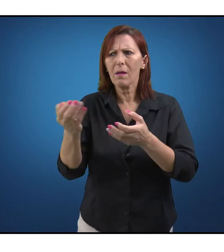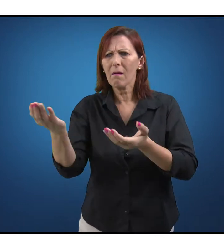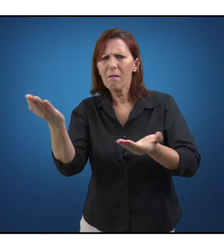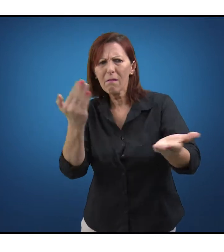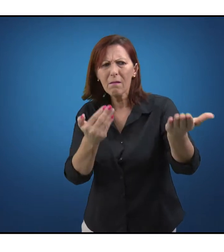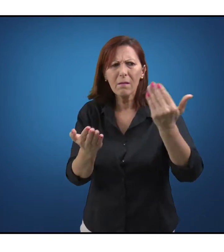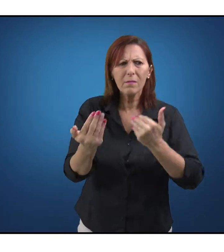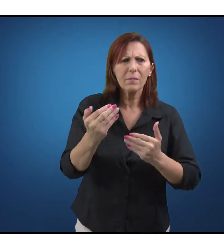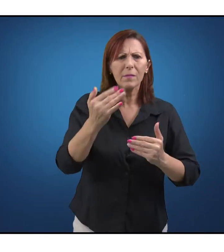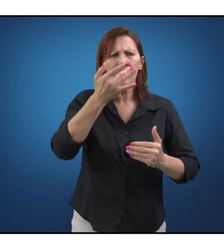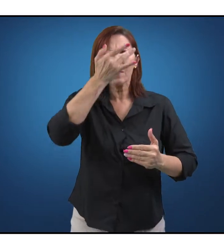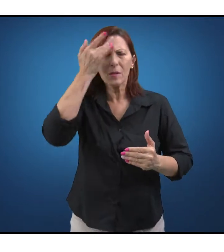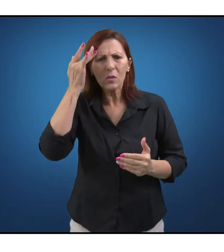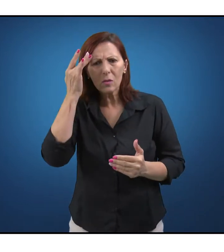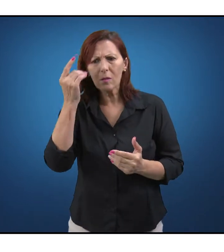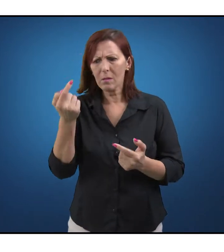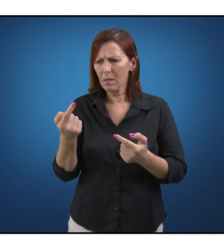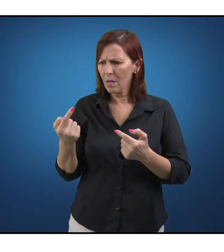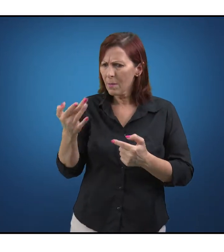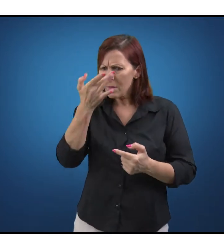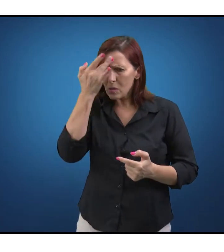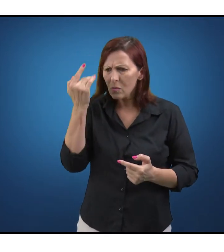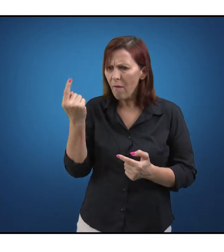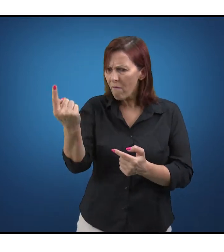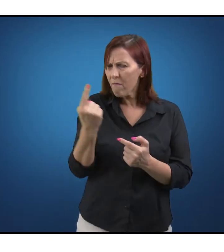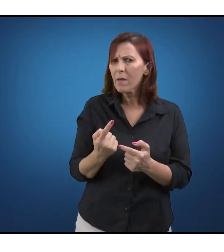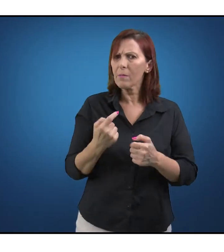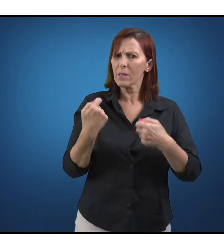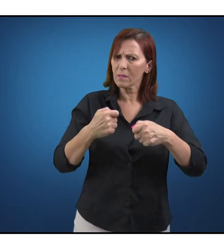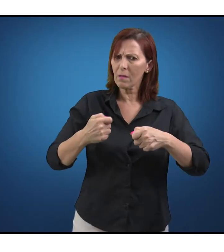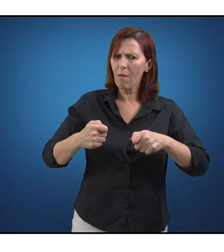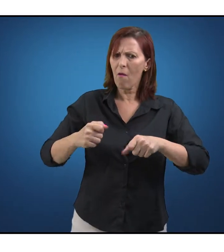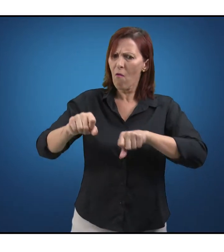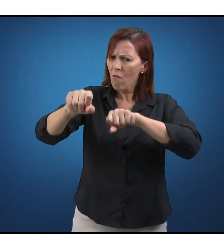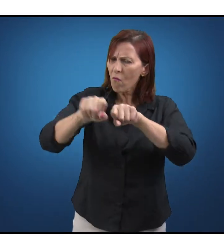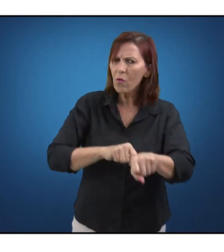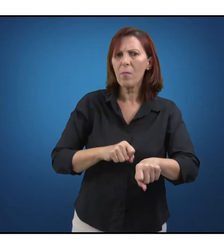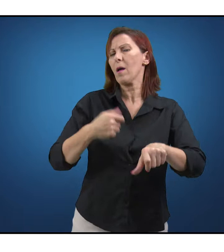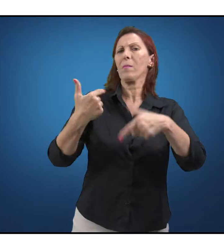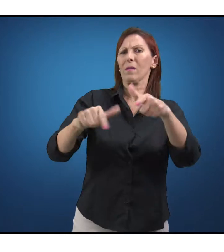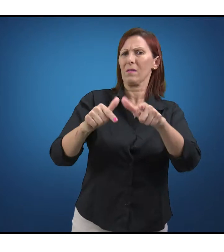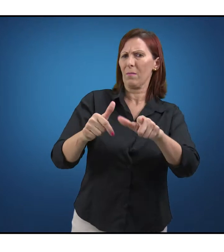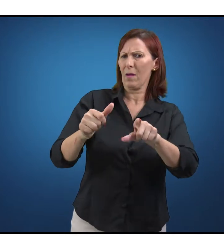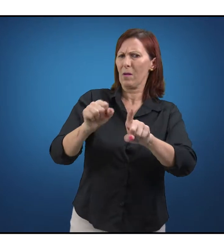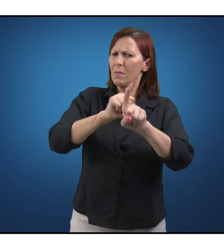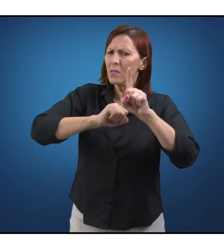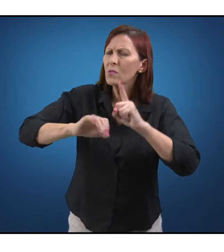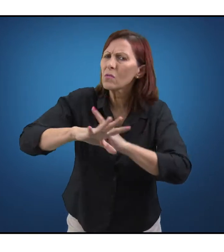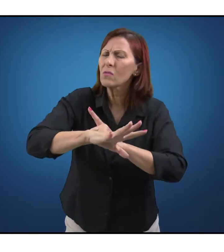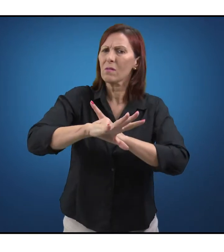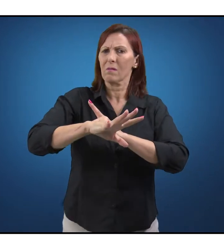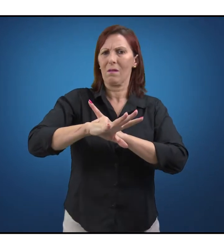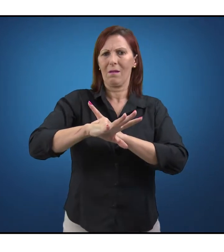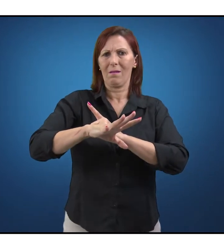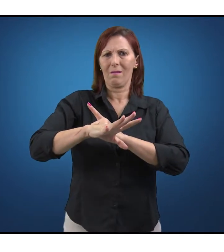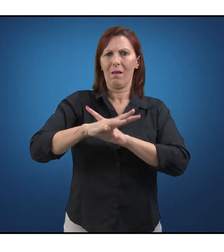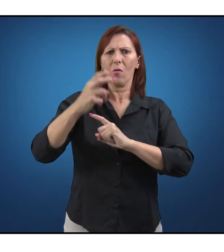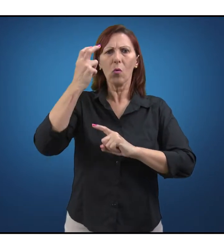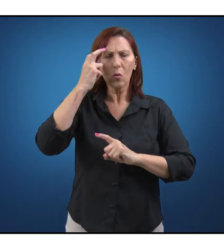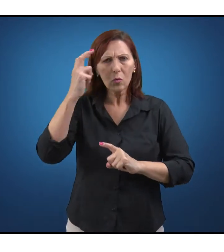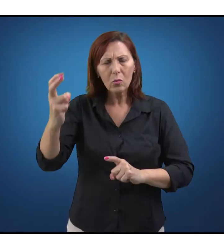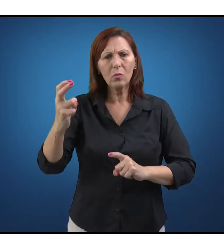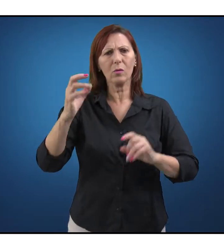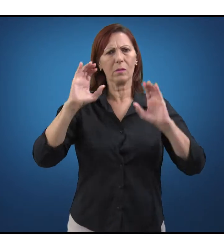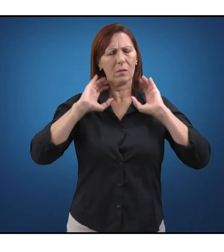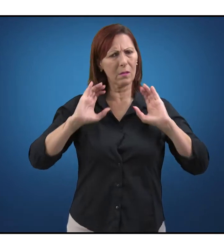precisa formar sujeitos para o trabalho, para o mundo do trabalho. A cidadania, os aspectos da cultura, eles são importantes, mas desde